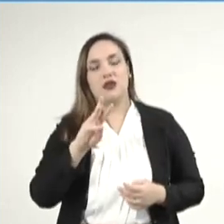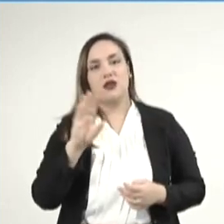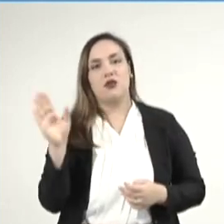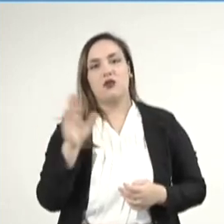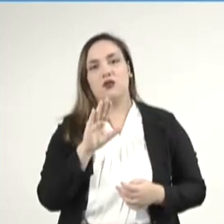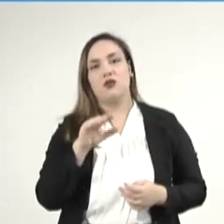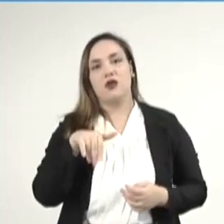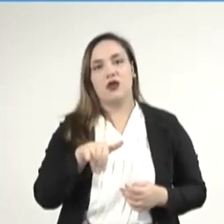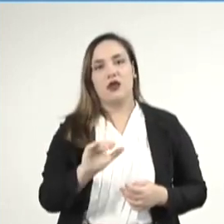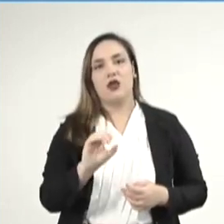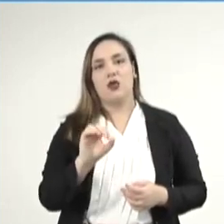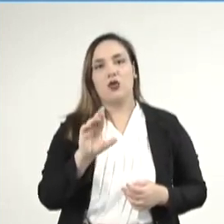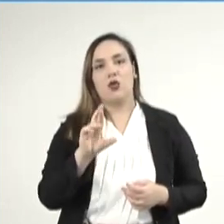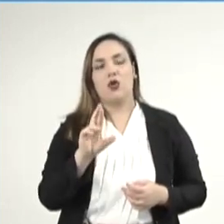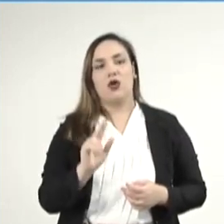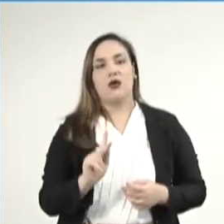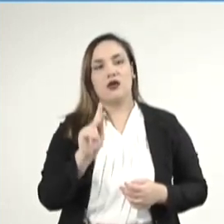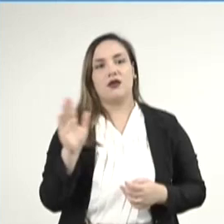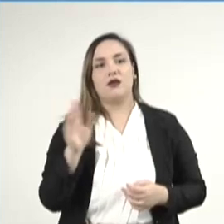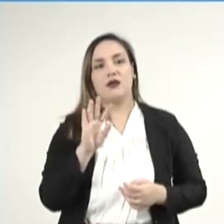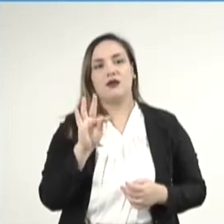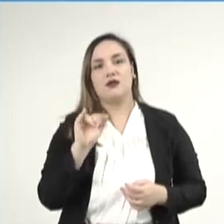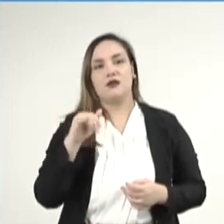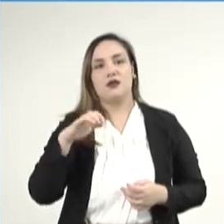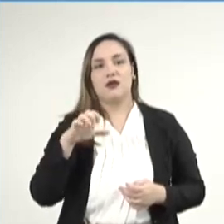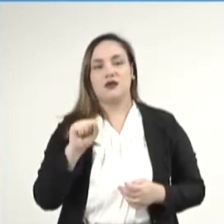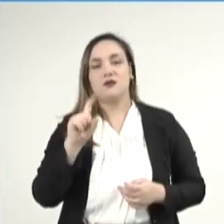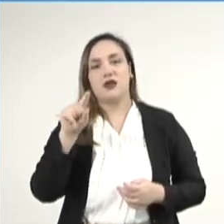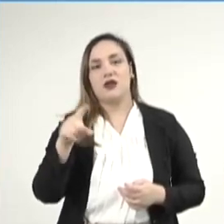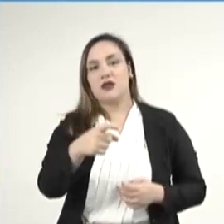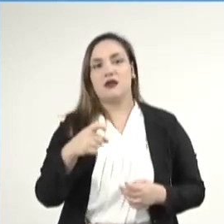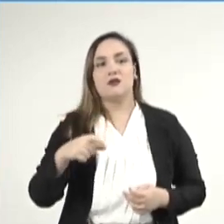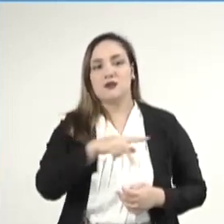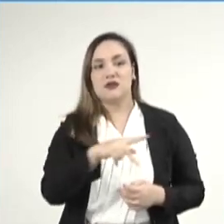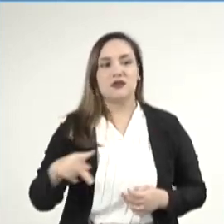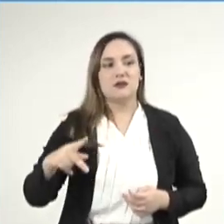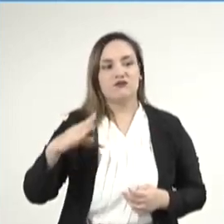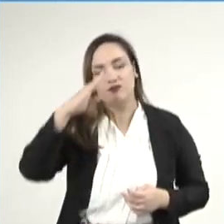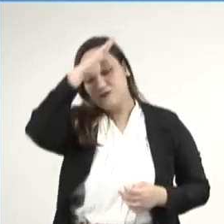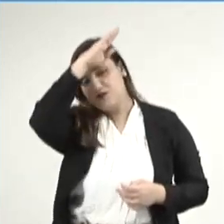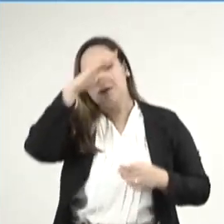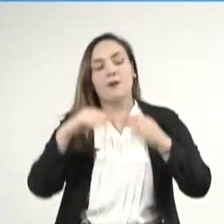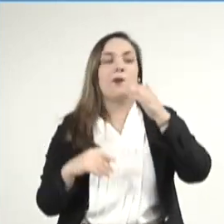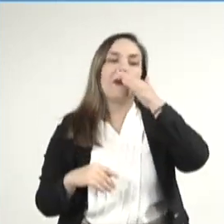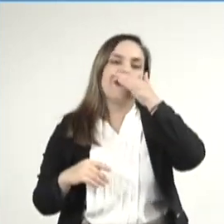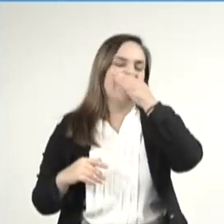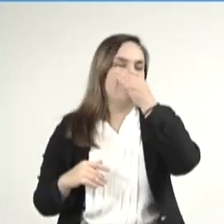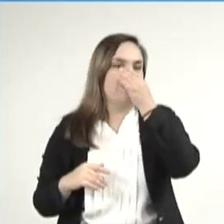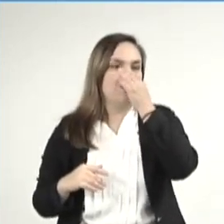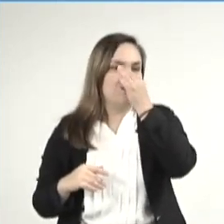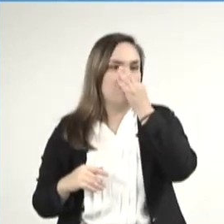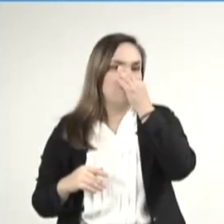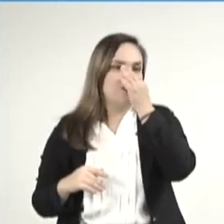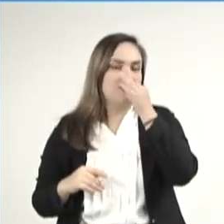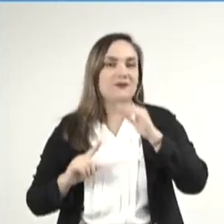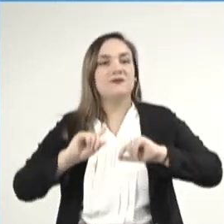divulgou uma notícia de que o ex-presidente Jair Bolsonaro, depois que